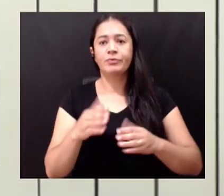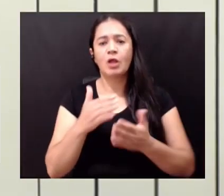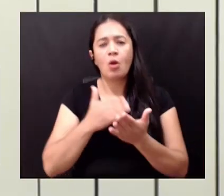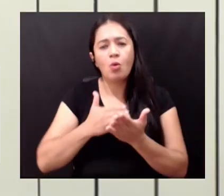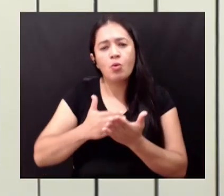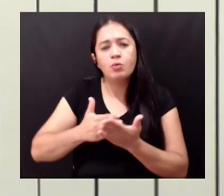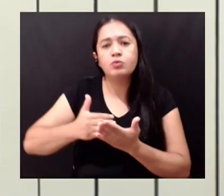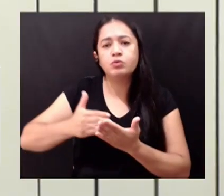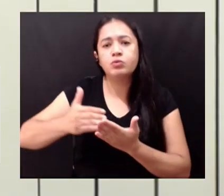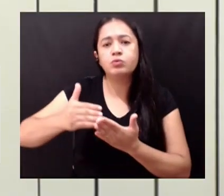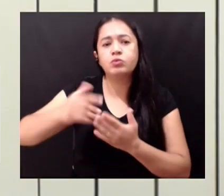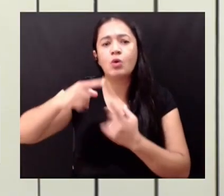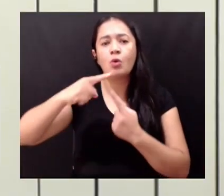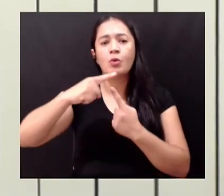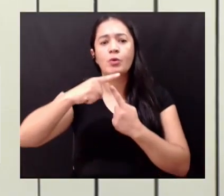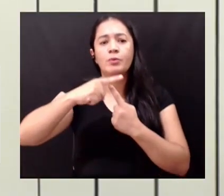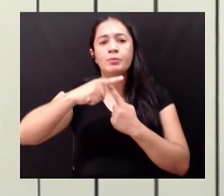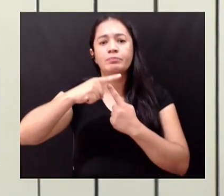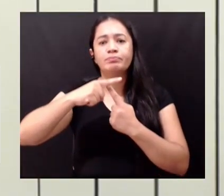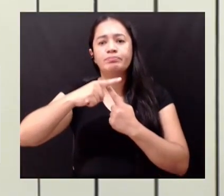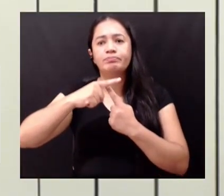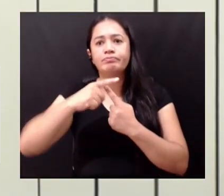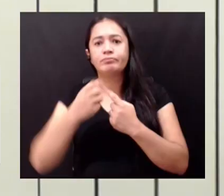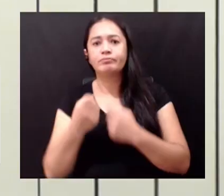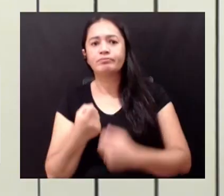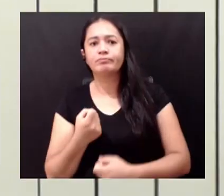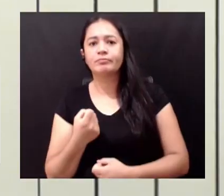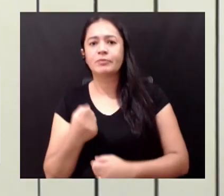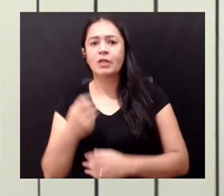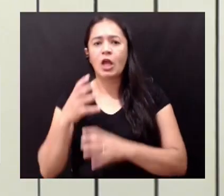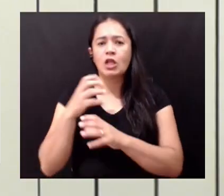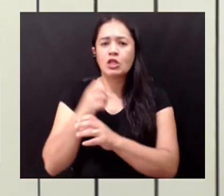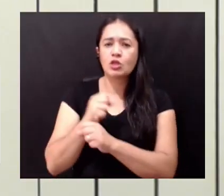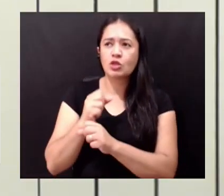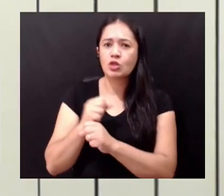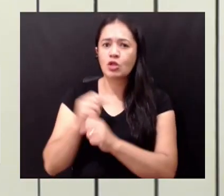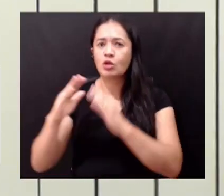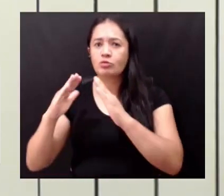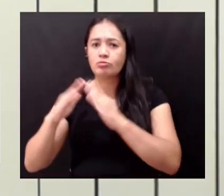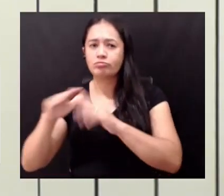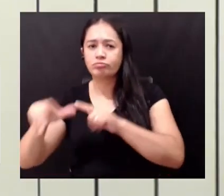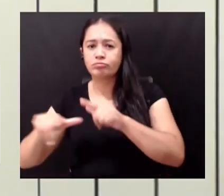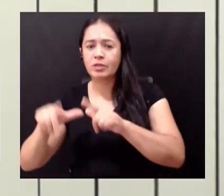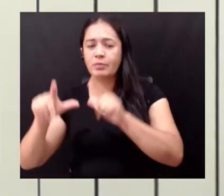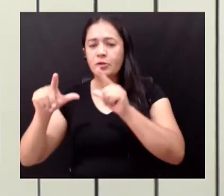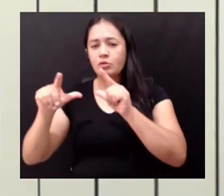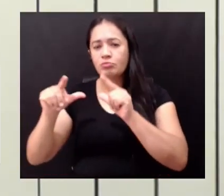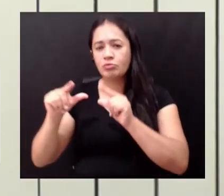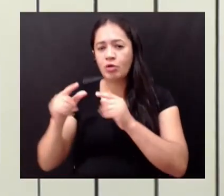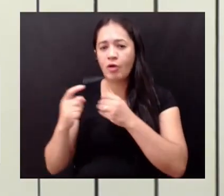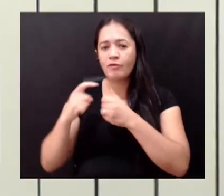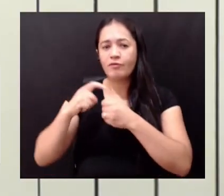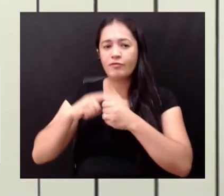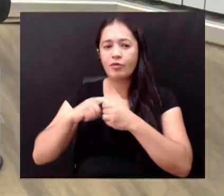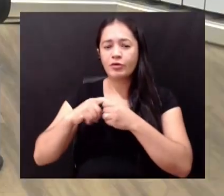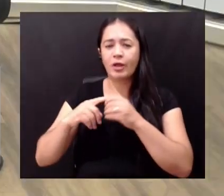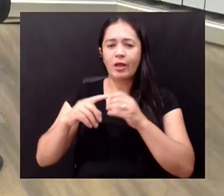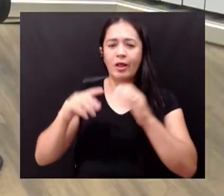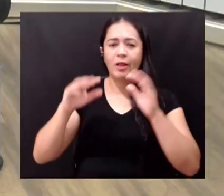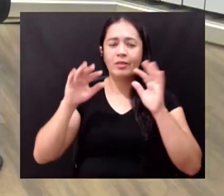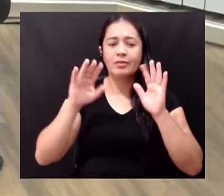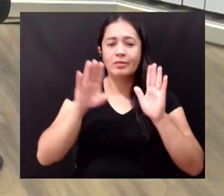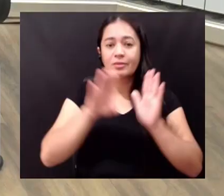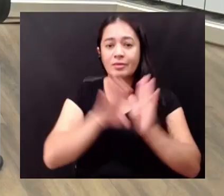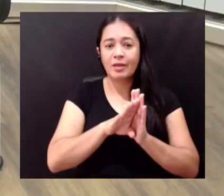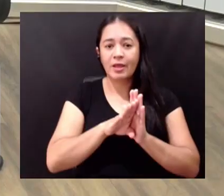modelo, né, quase que total home office, aí teve uma quedinha, depois voltou até que foi determinada a mesma pandemia e,